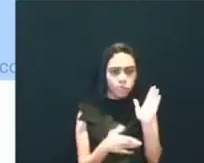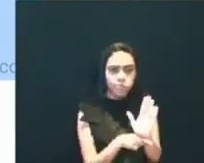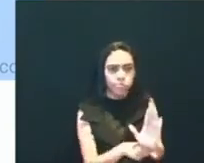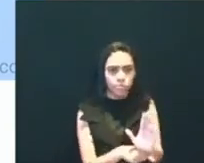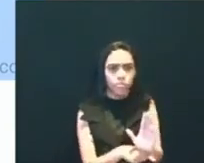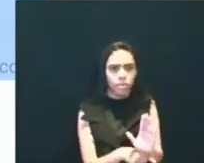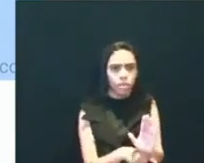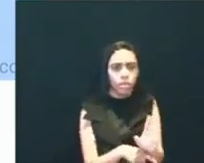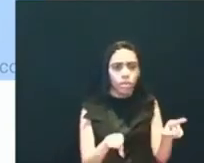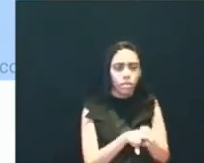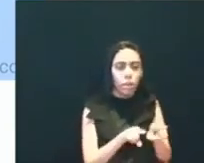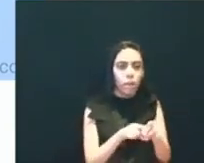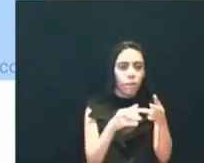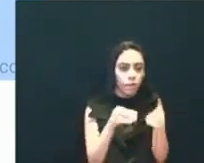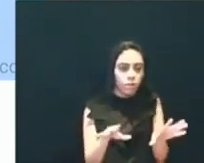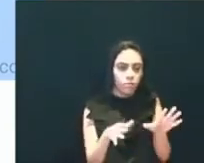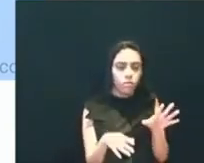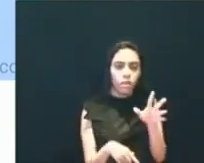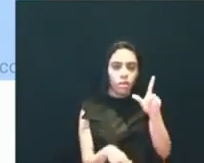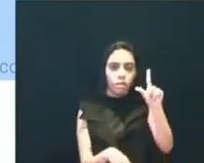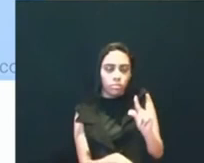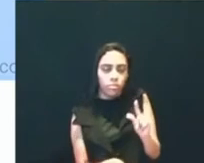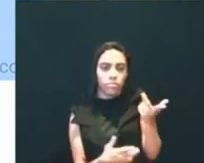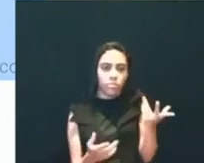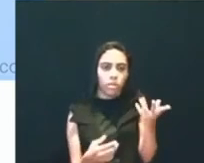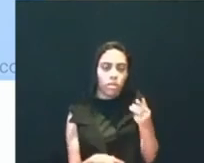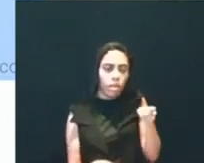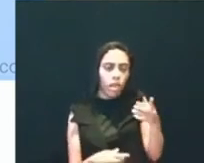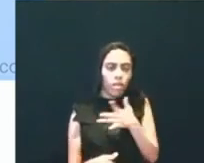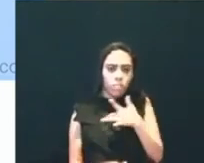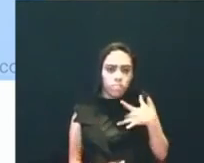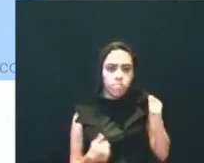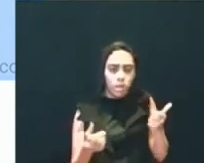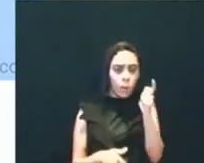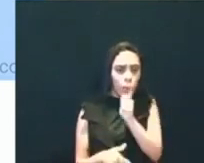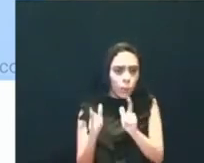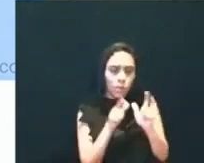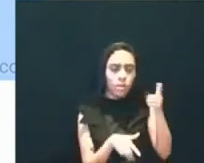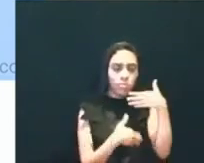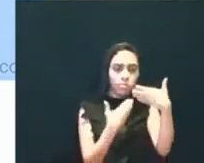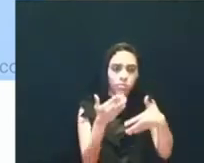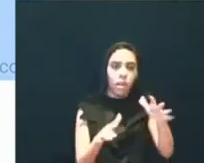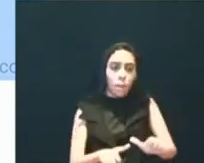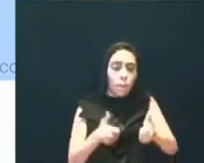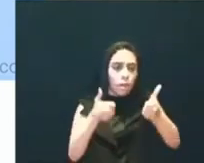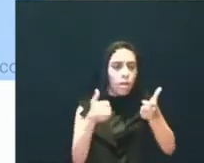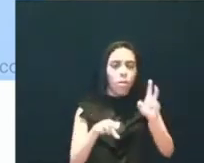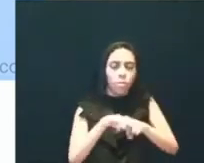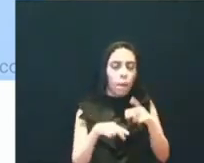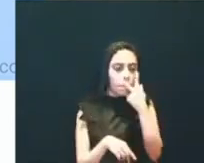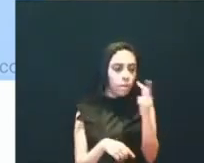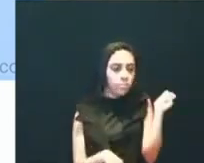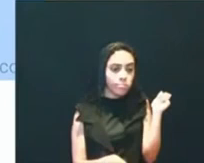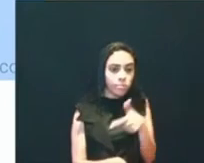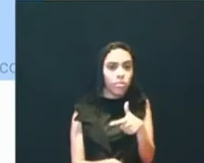maneira, menos tóxicos, com menos efeitos colaterais a longo prazo, que eles praticamente superaram os